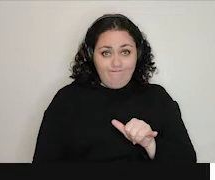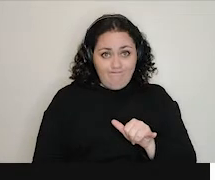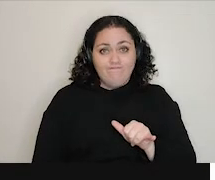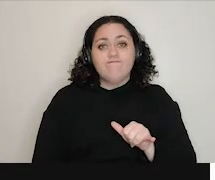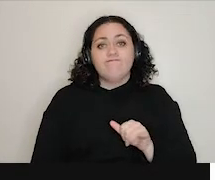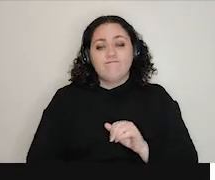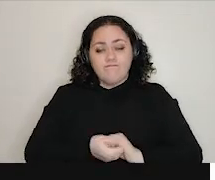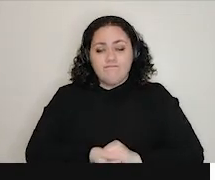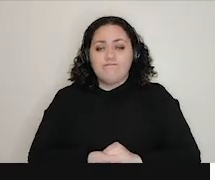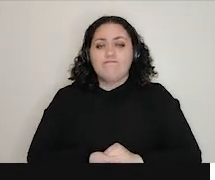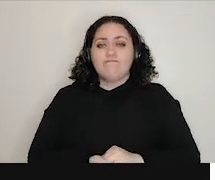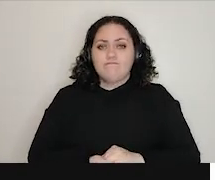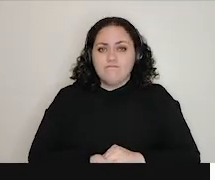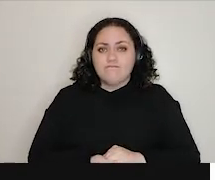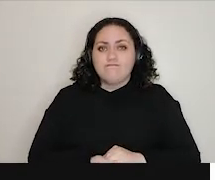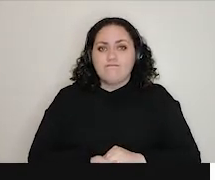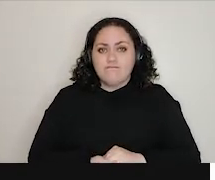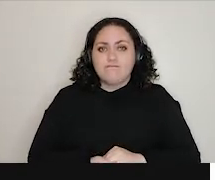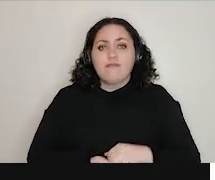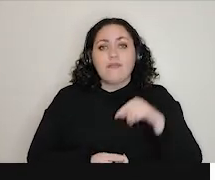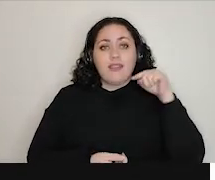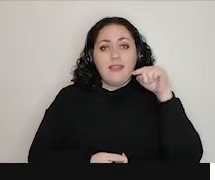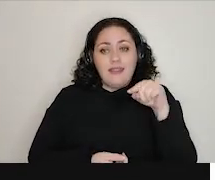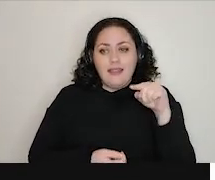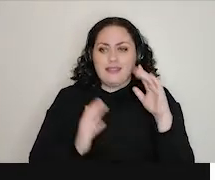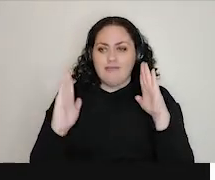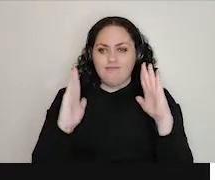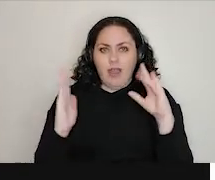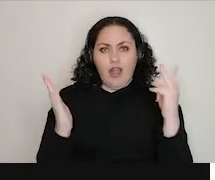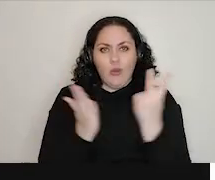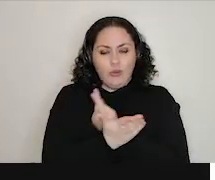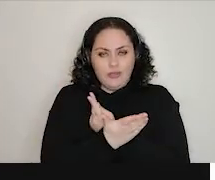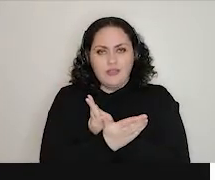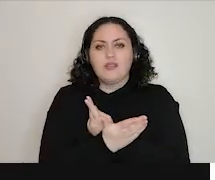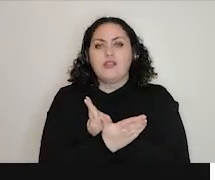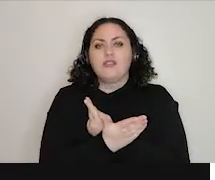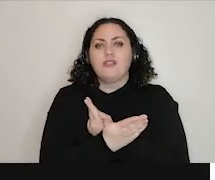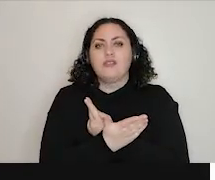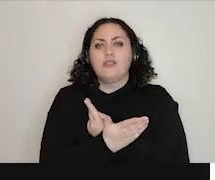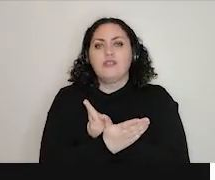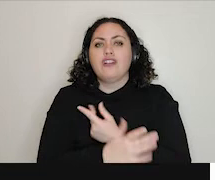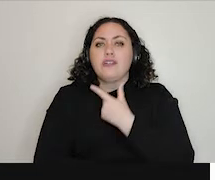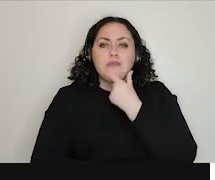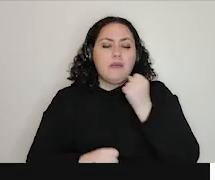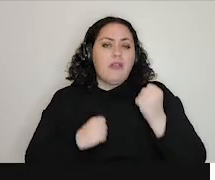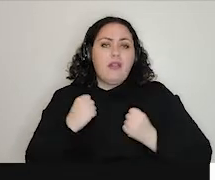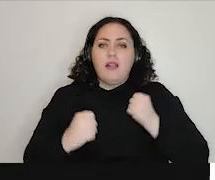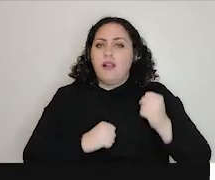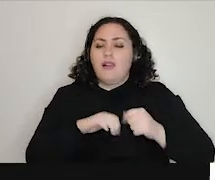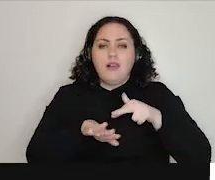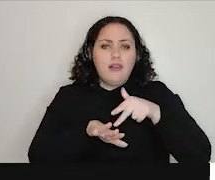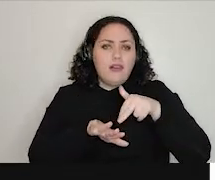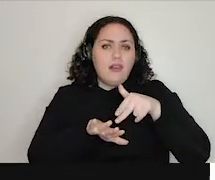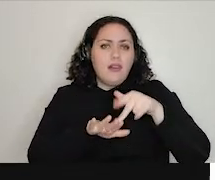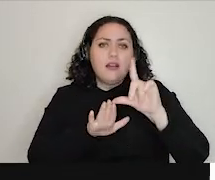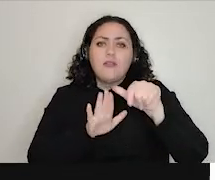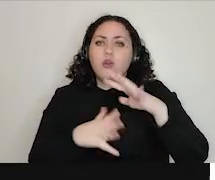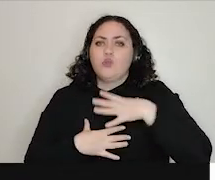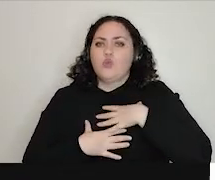Né? Então, esse episódio culmina com o suicídio desse rapaz,